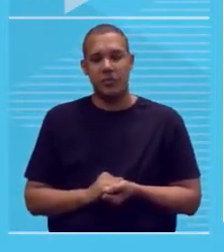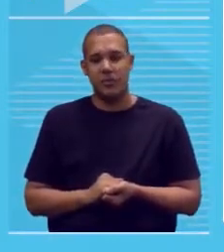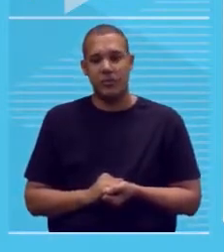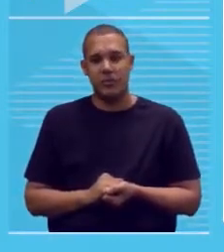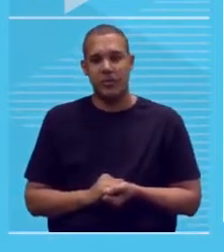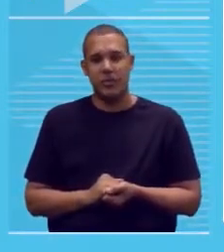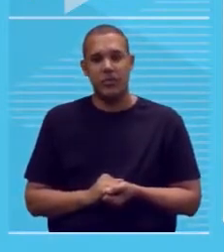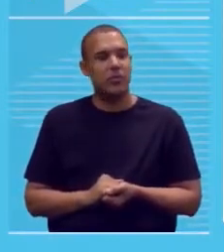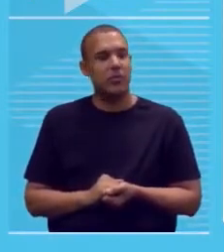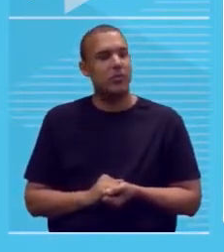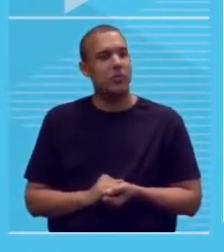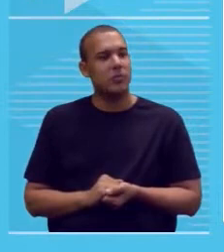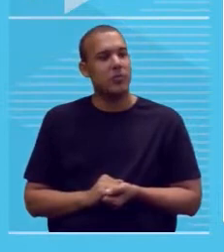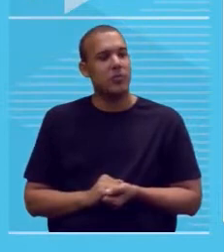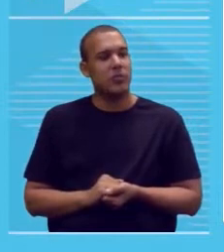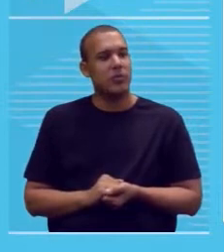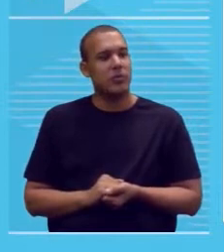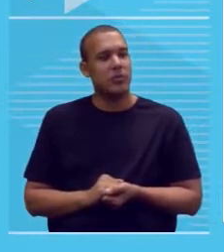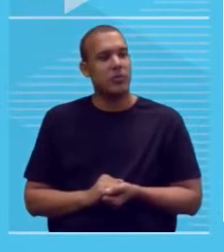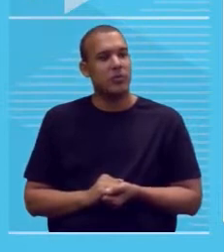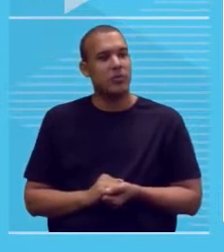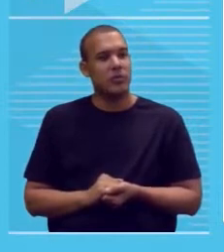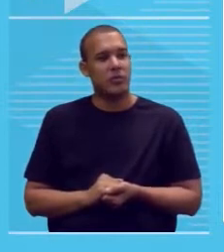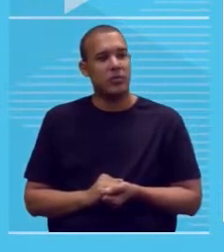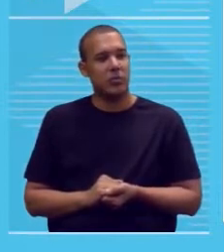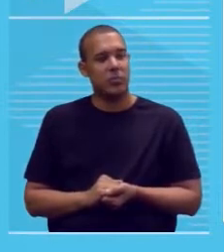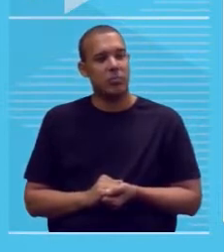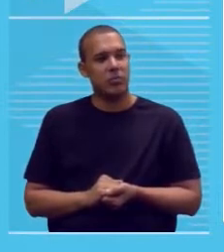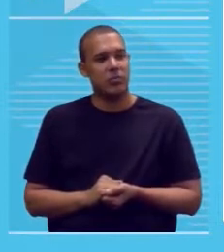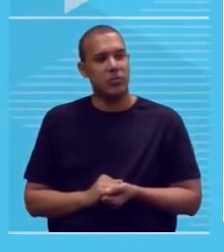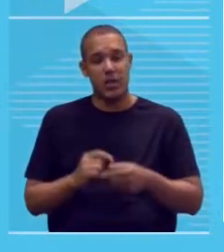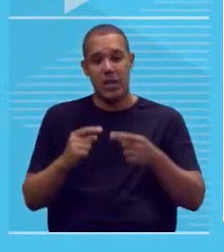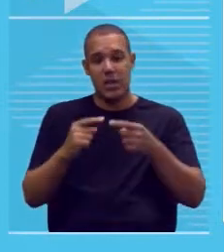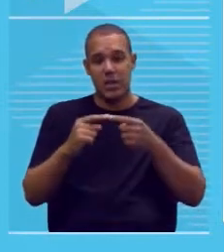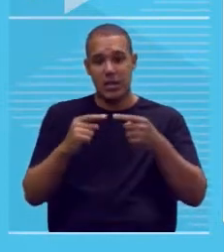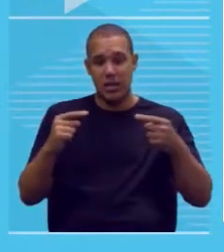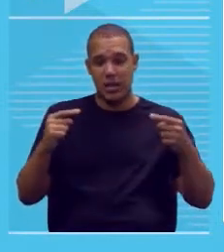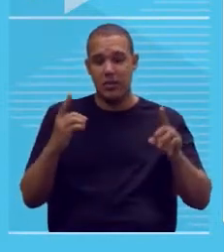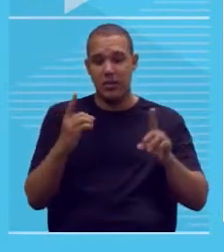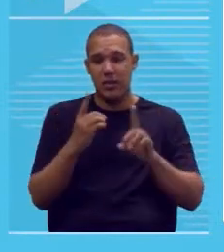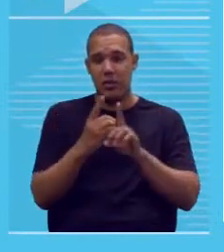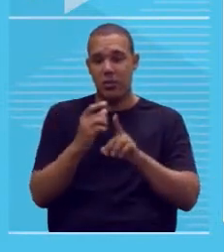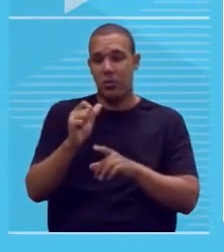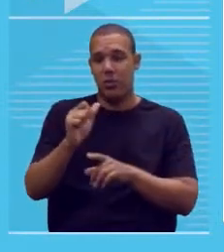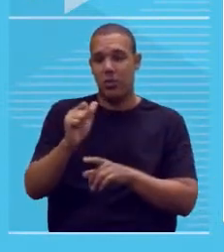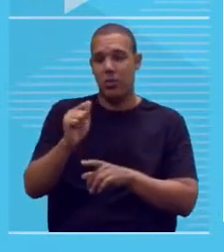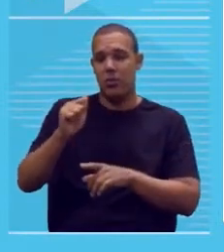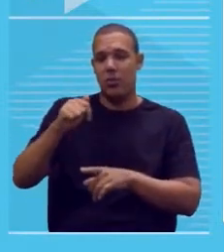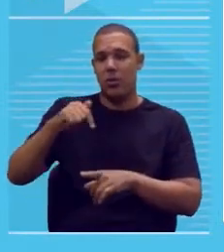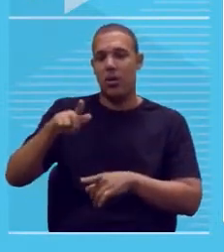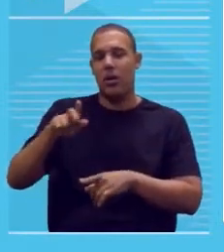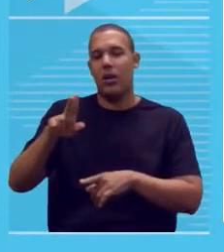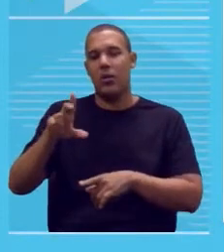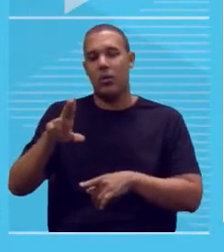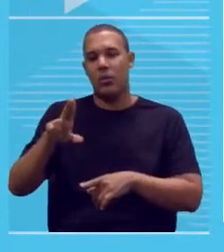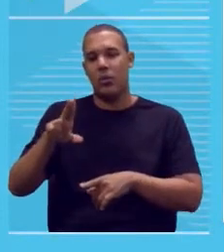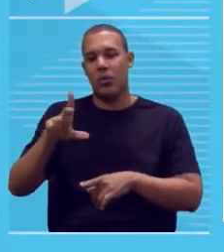esses pontos aqui, professor, ela determina um ângulo, professor. O teu trabalho aqui, ó,